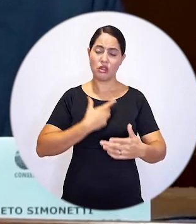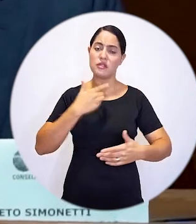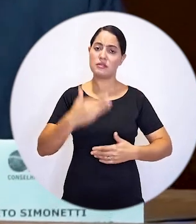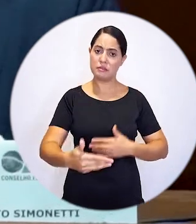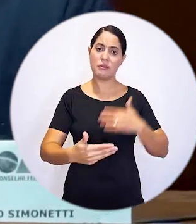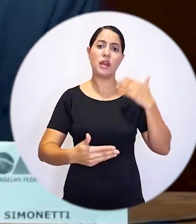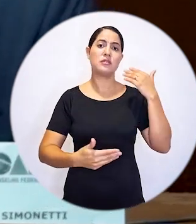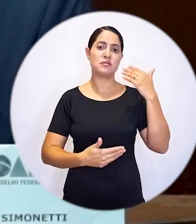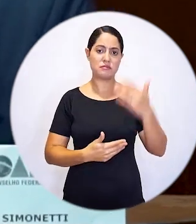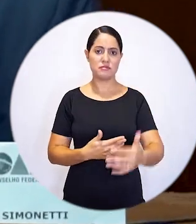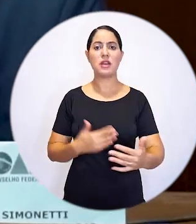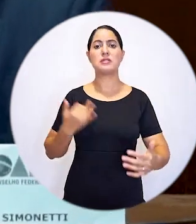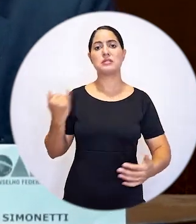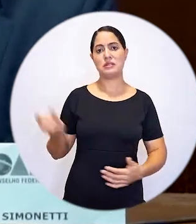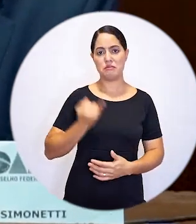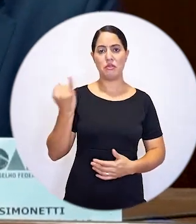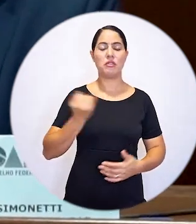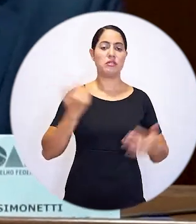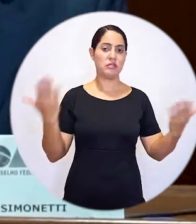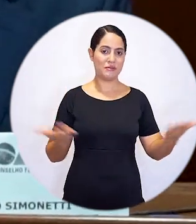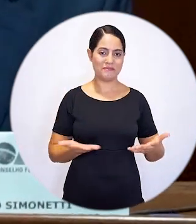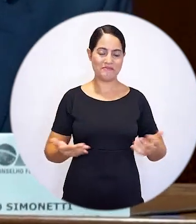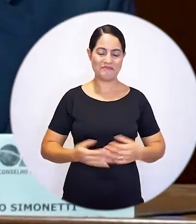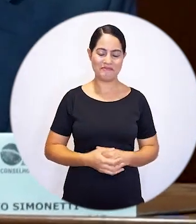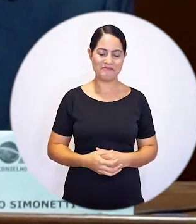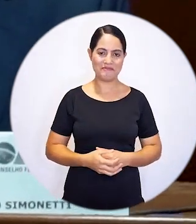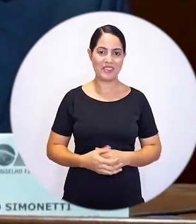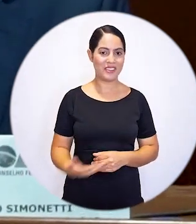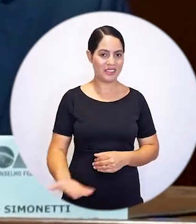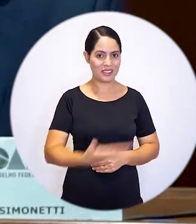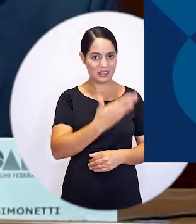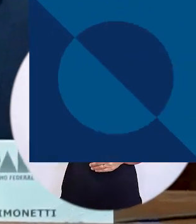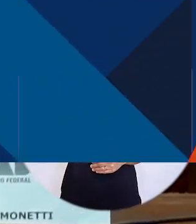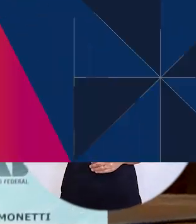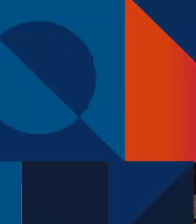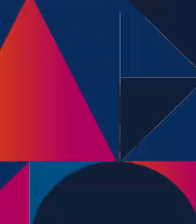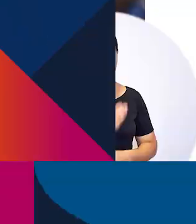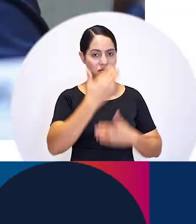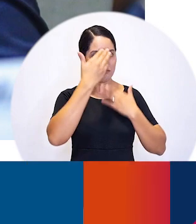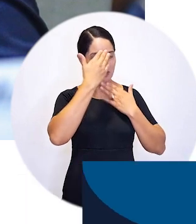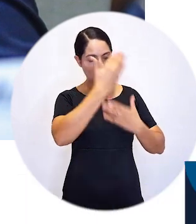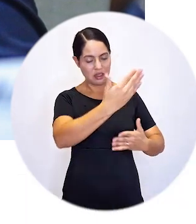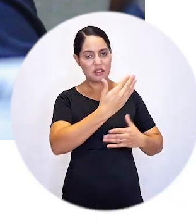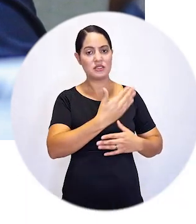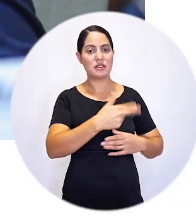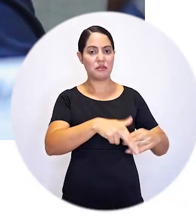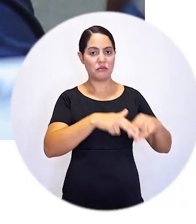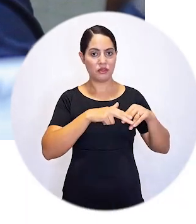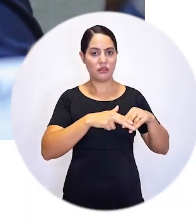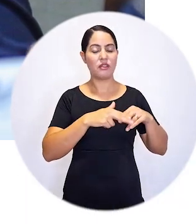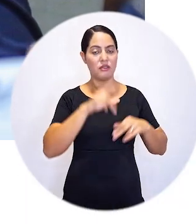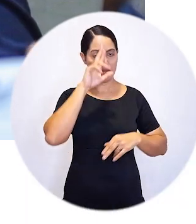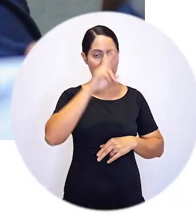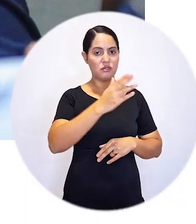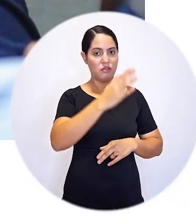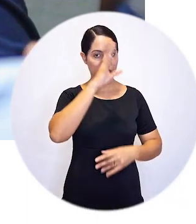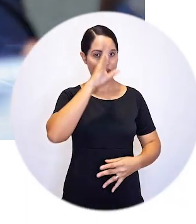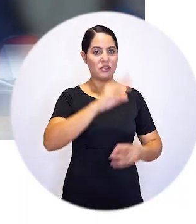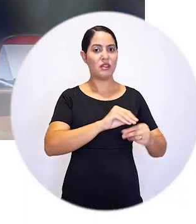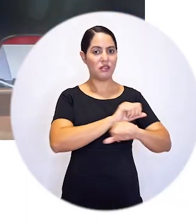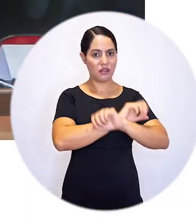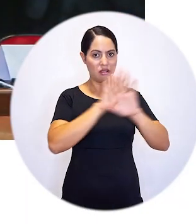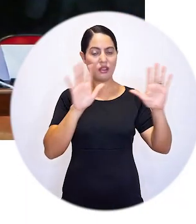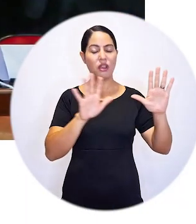a partir deste passo que Vossa Excelência e o seu Ministério nos permite. Agradecer a sua pessoa,